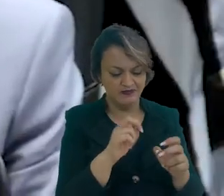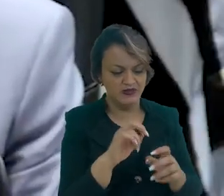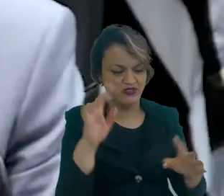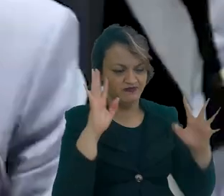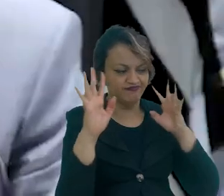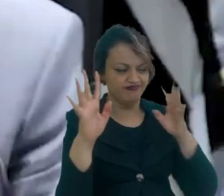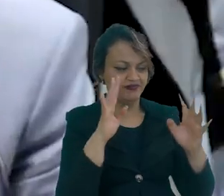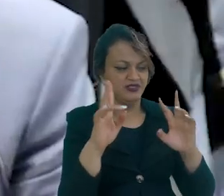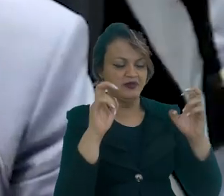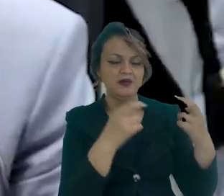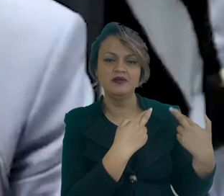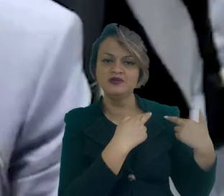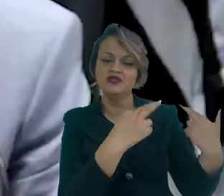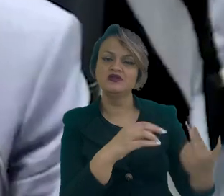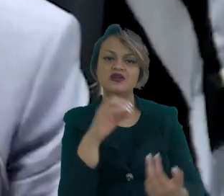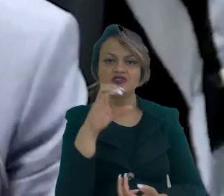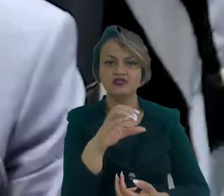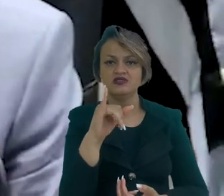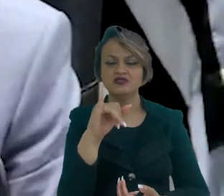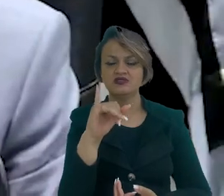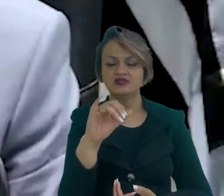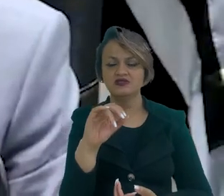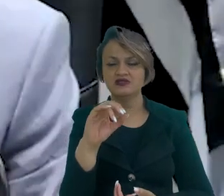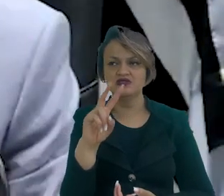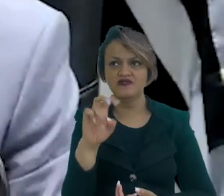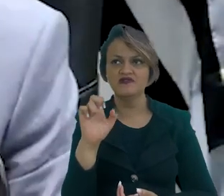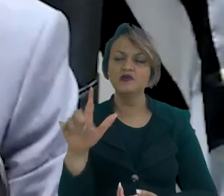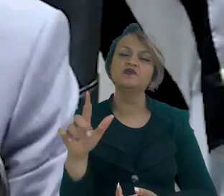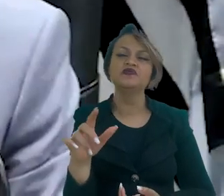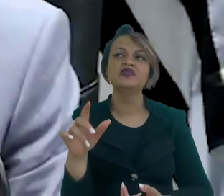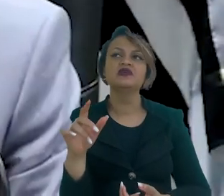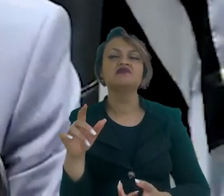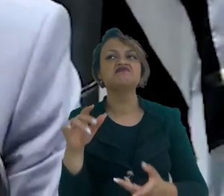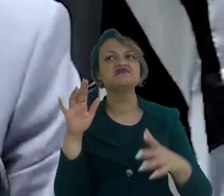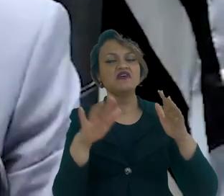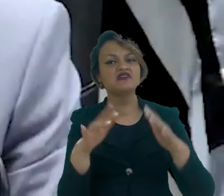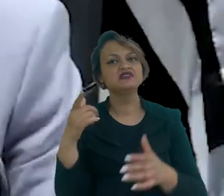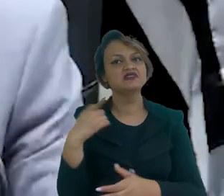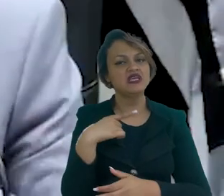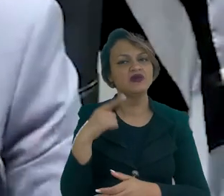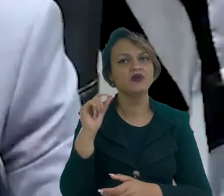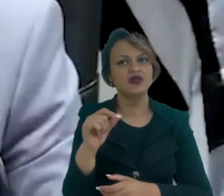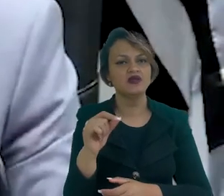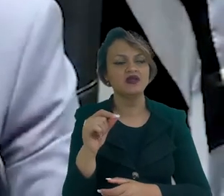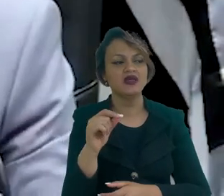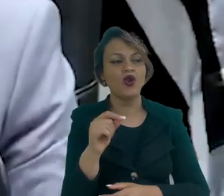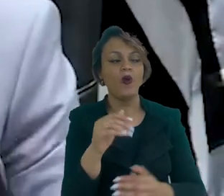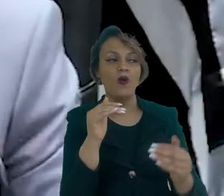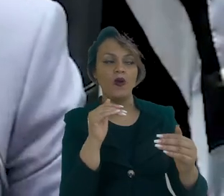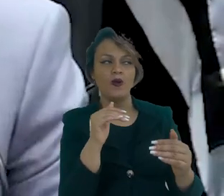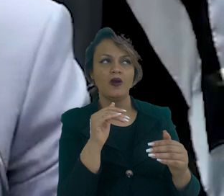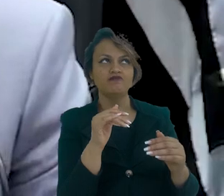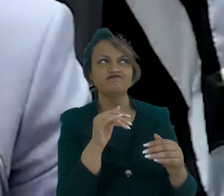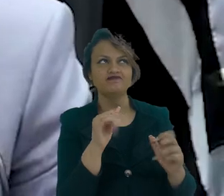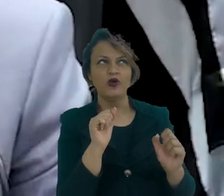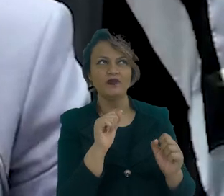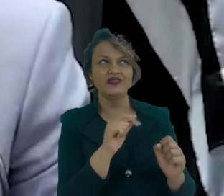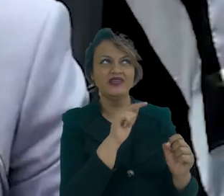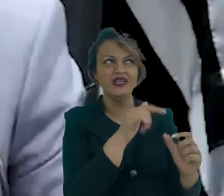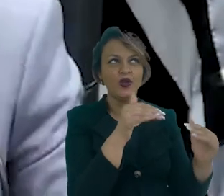ponto que a gente se encontra na meditação de sistema de responsabilidade civil existe talvez algo